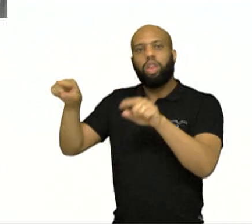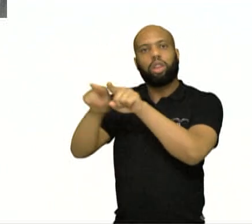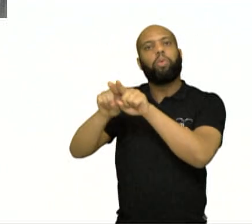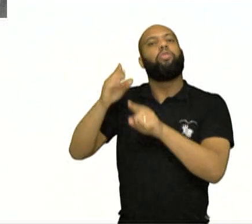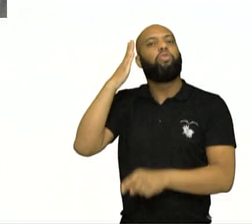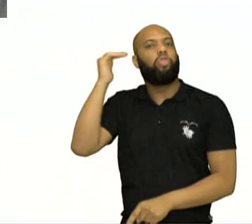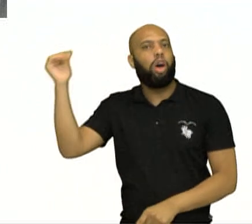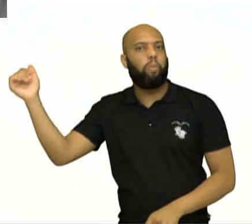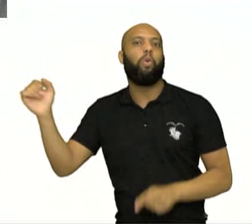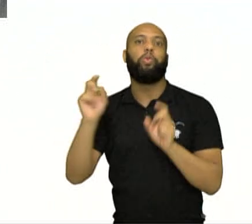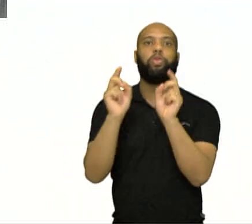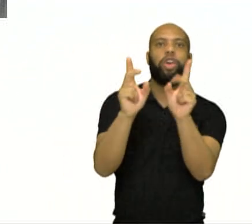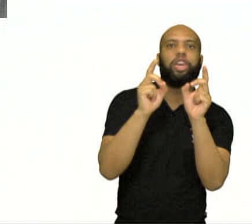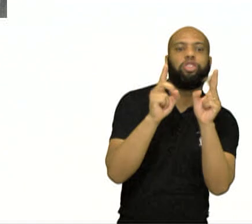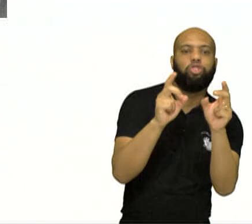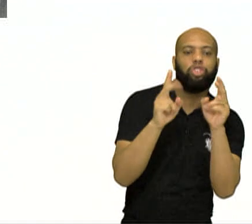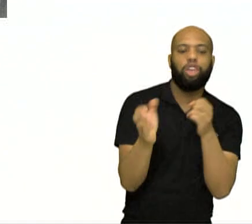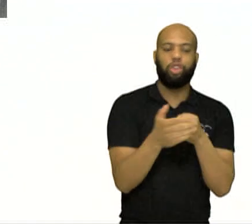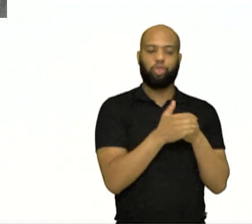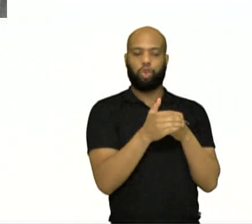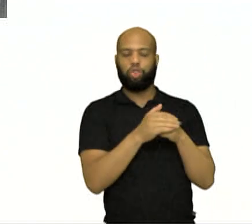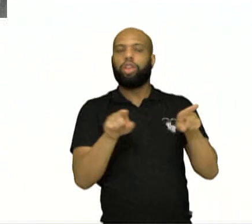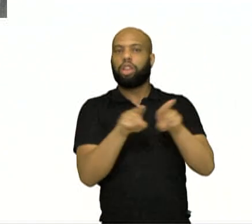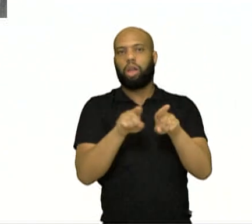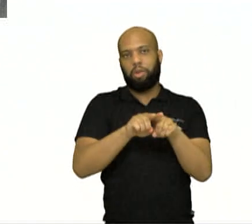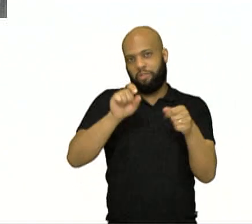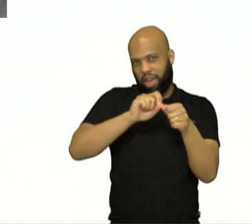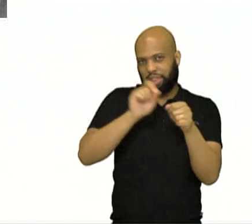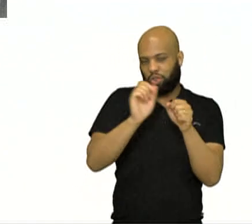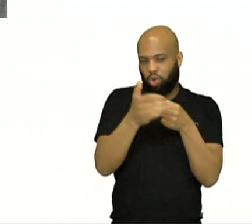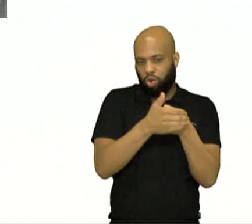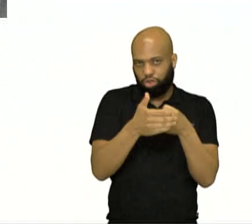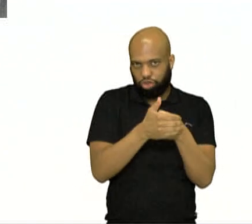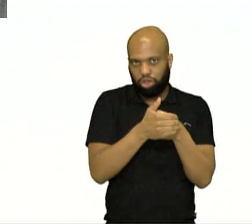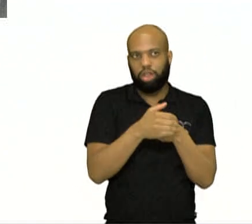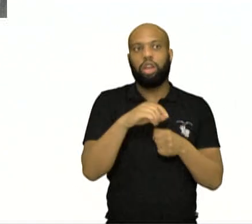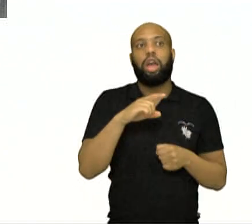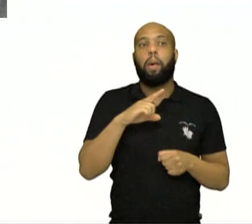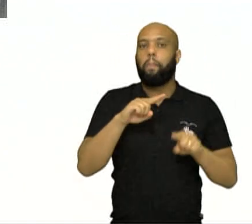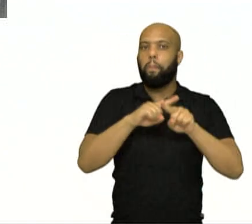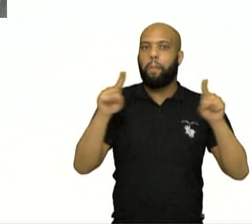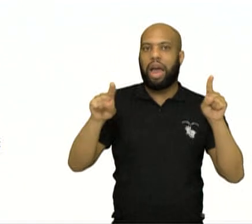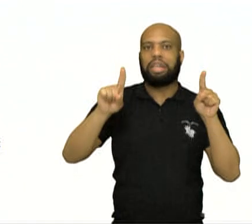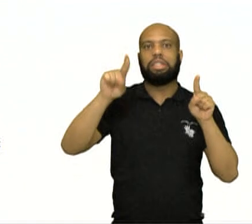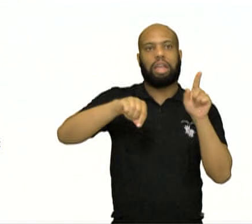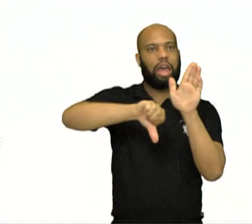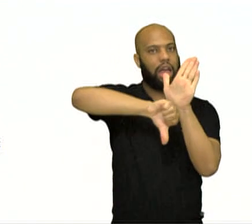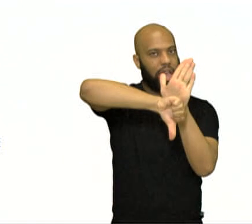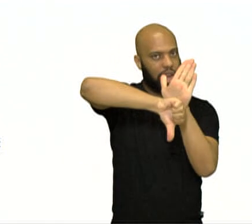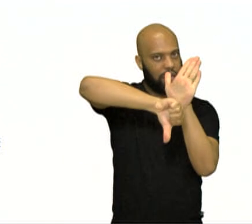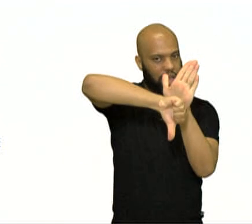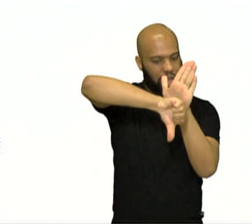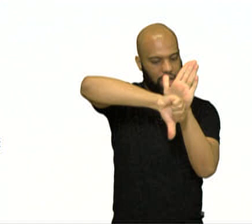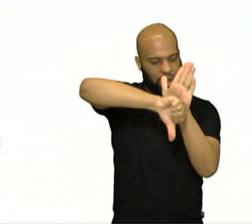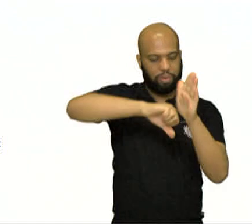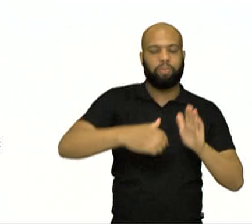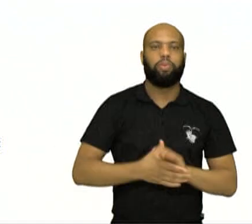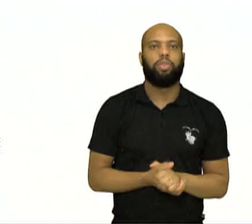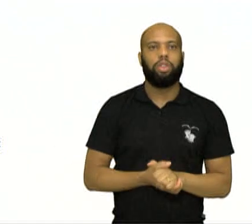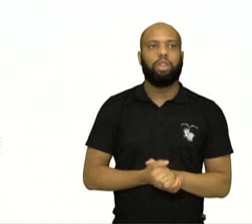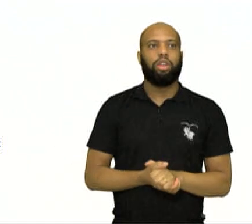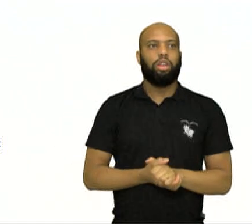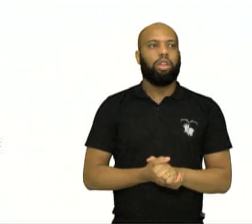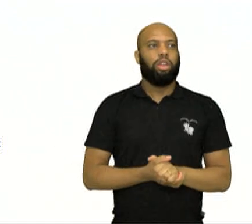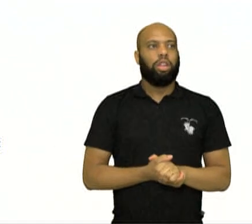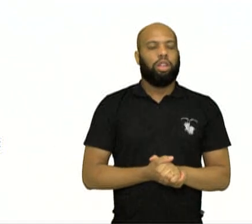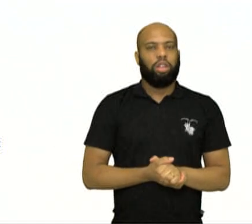Estados Unidos, a partir da fabricação e venda de bebidas alcoólicas no mercado ilegal. Ainda, nós temos